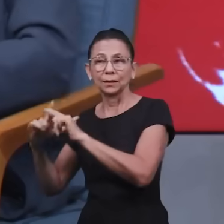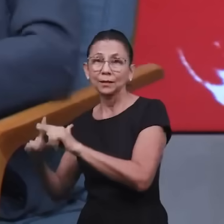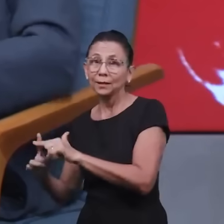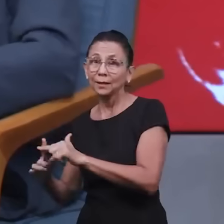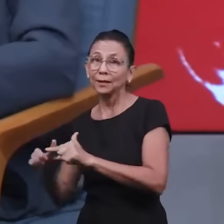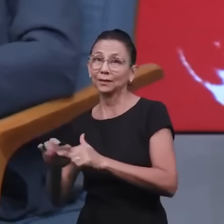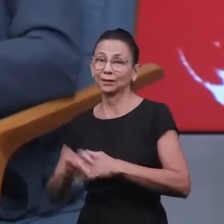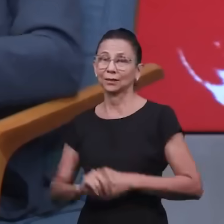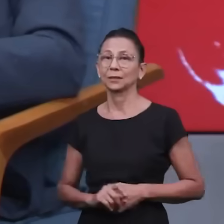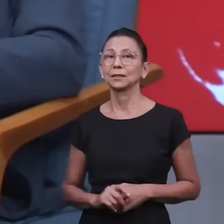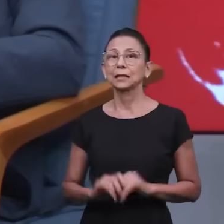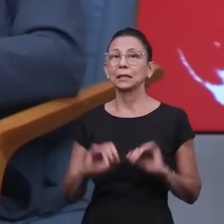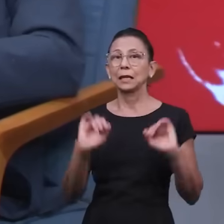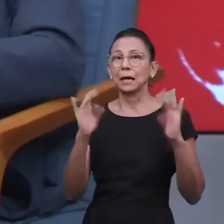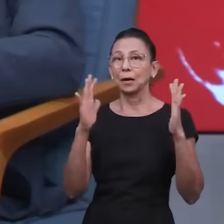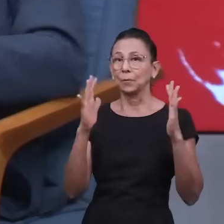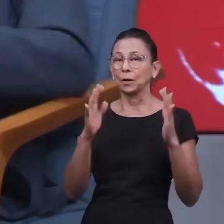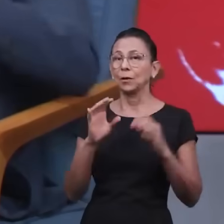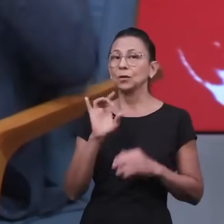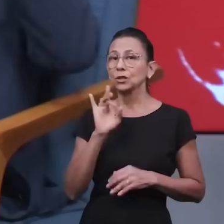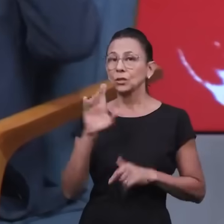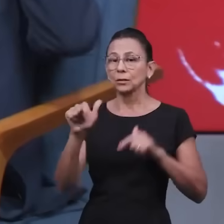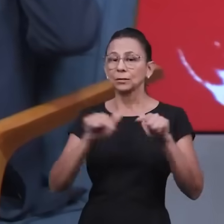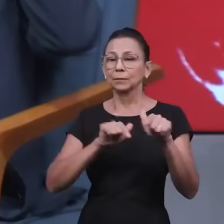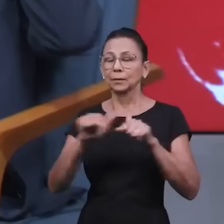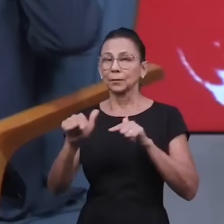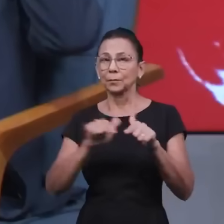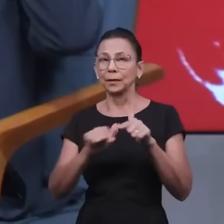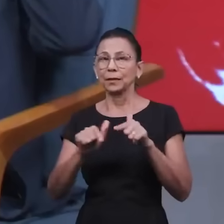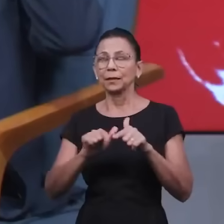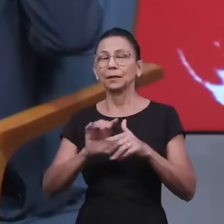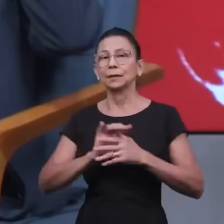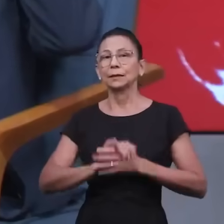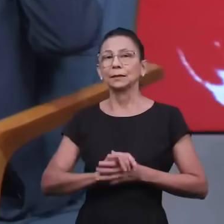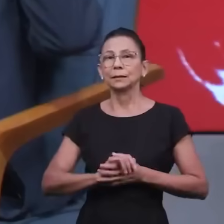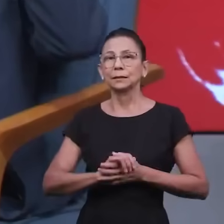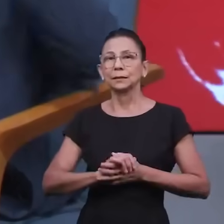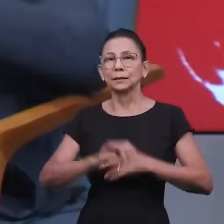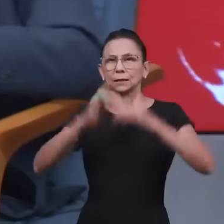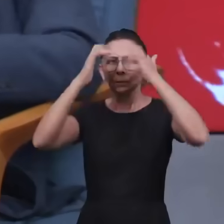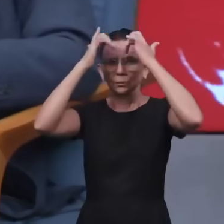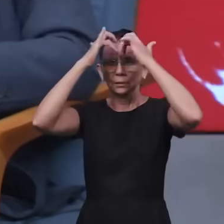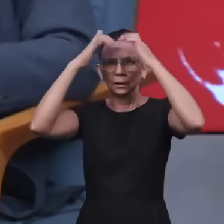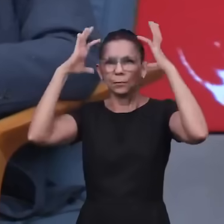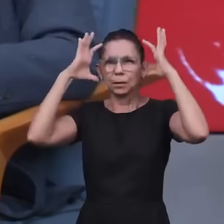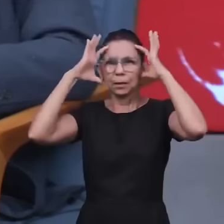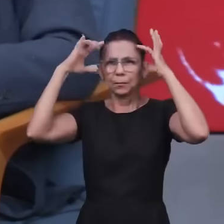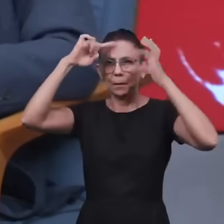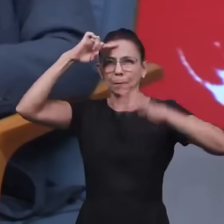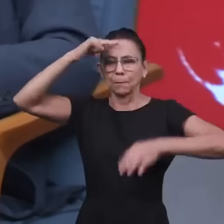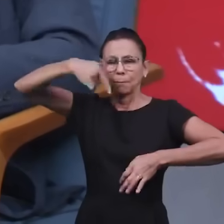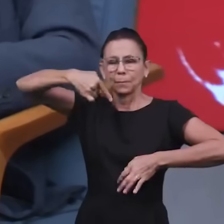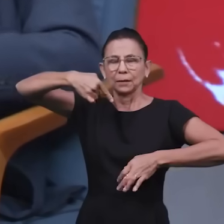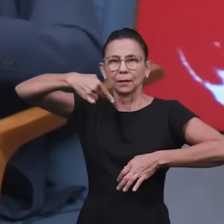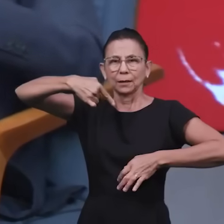de realizar trabalho se ela tiver o comando do cabeça. Então, ali,